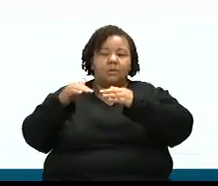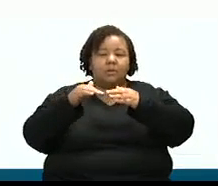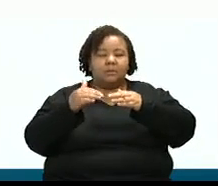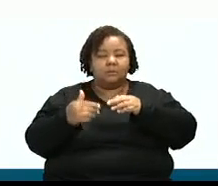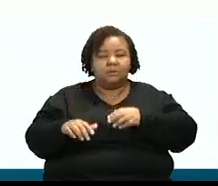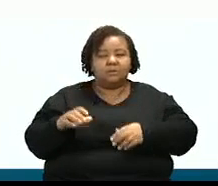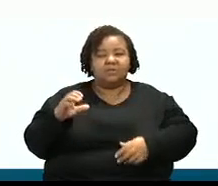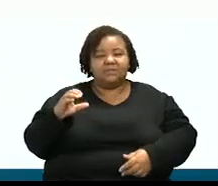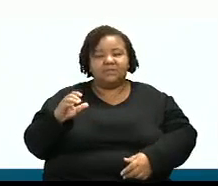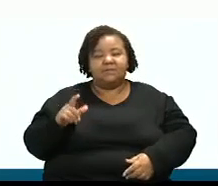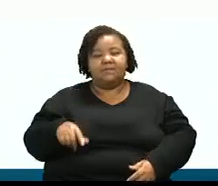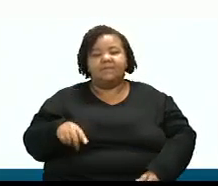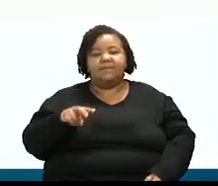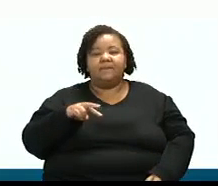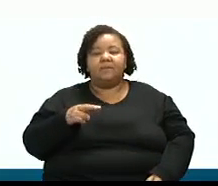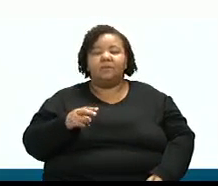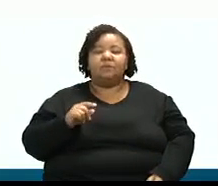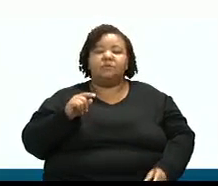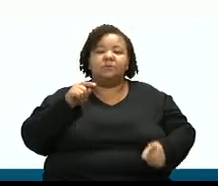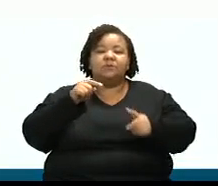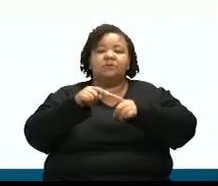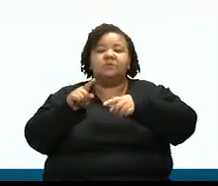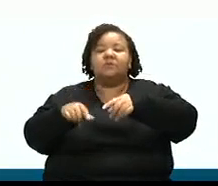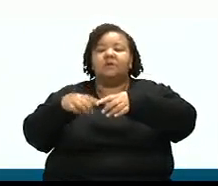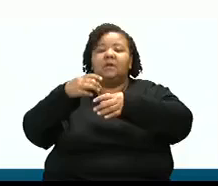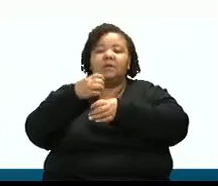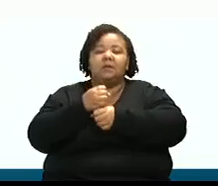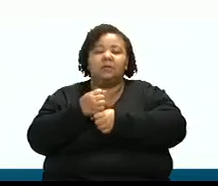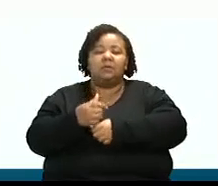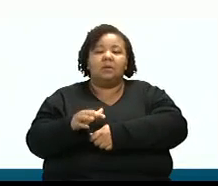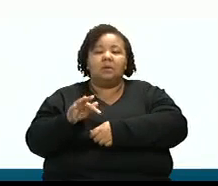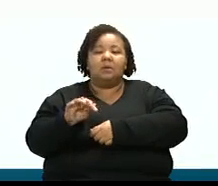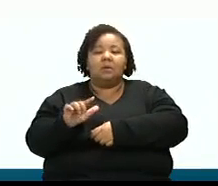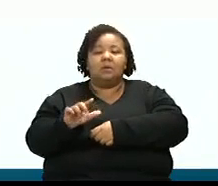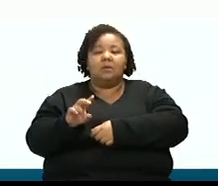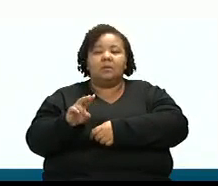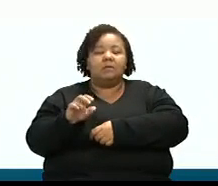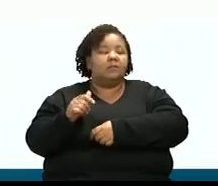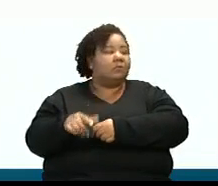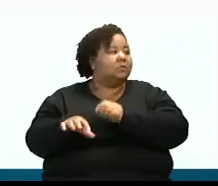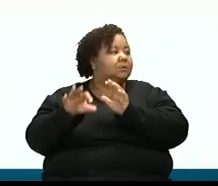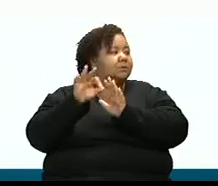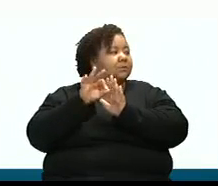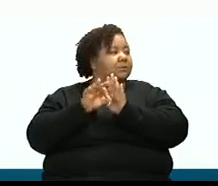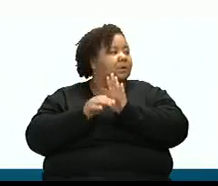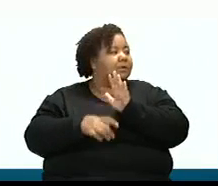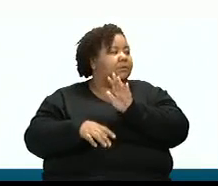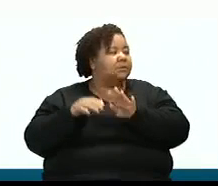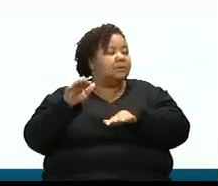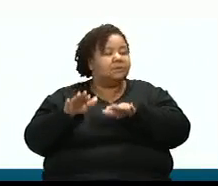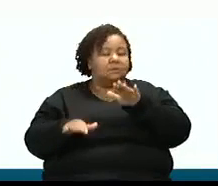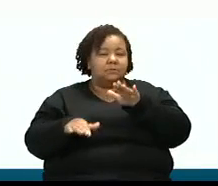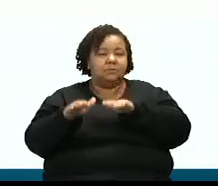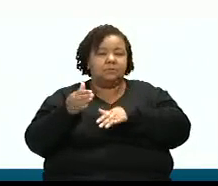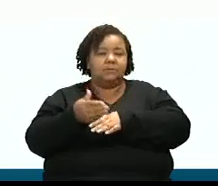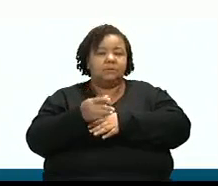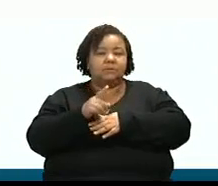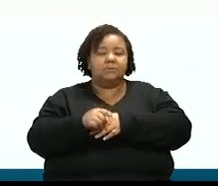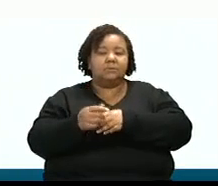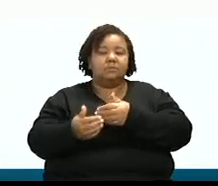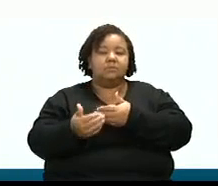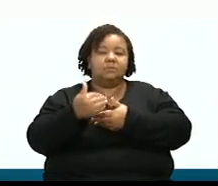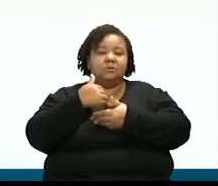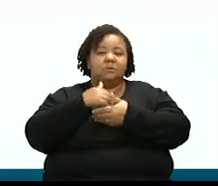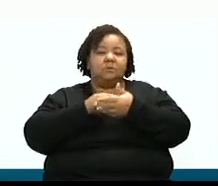C, quer dizer que o nosso objetivo é calcular fluxo, taxa de variação de entrada